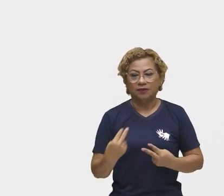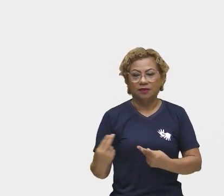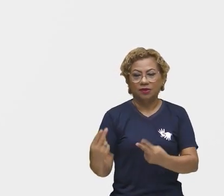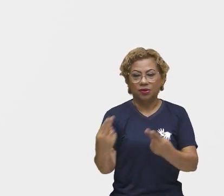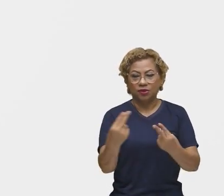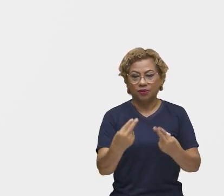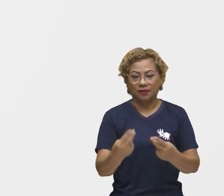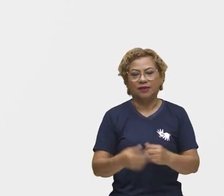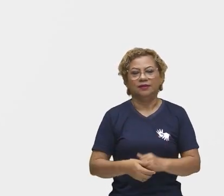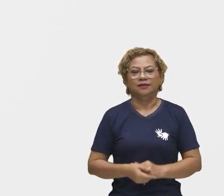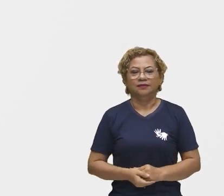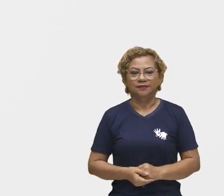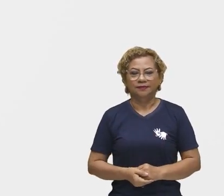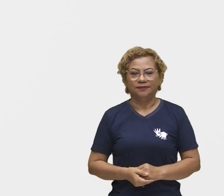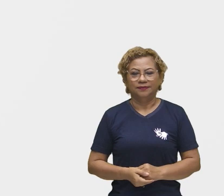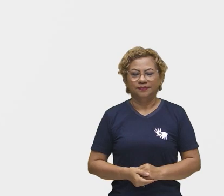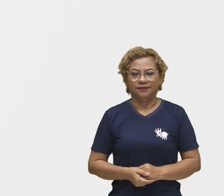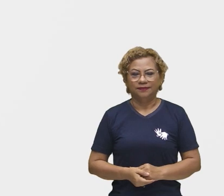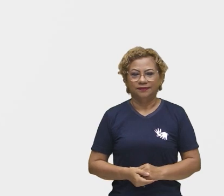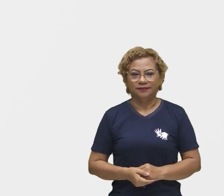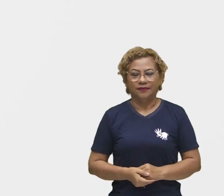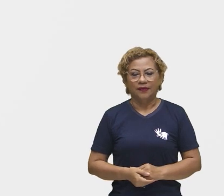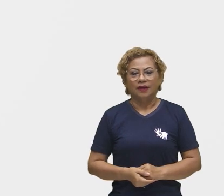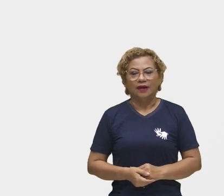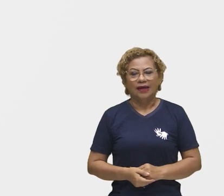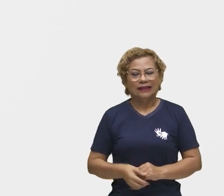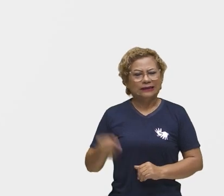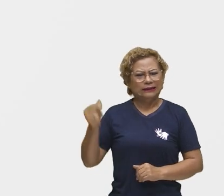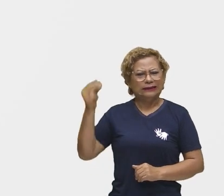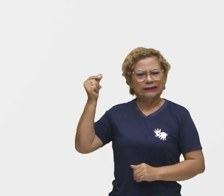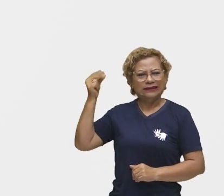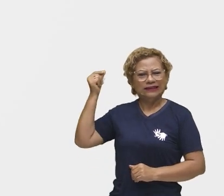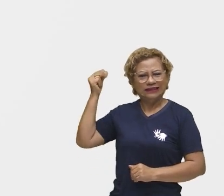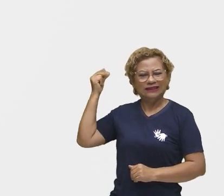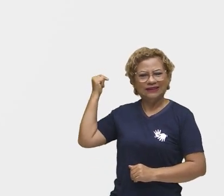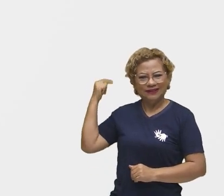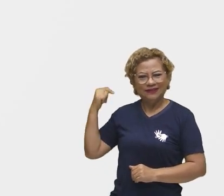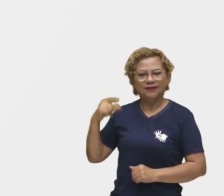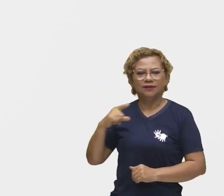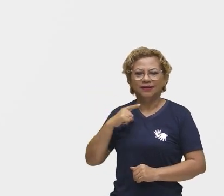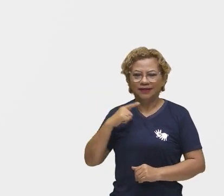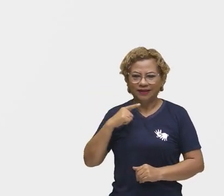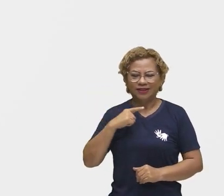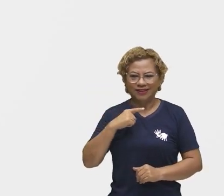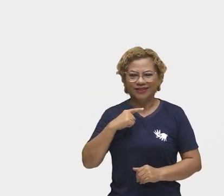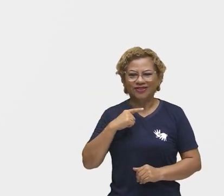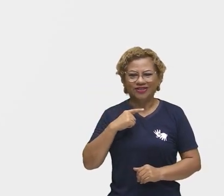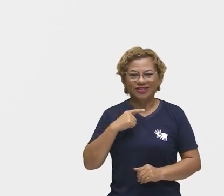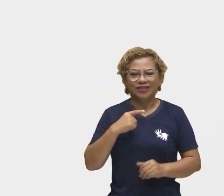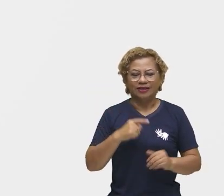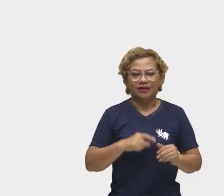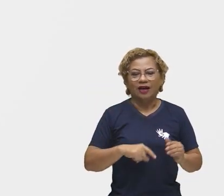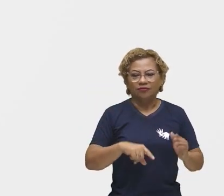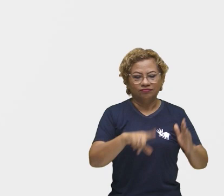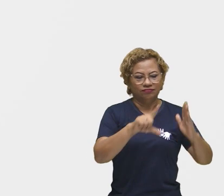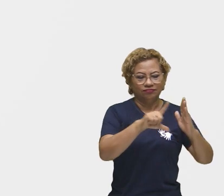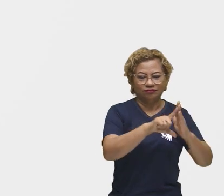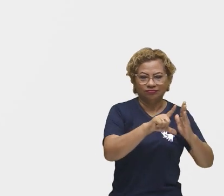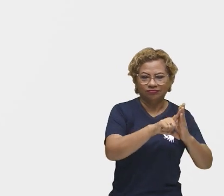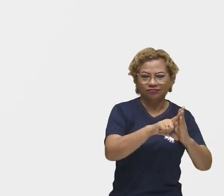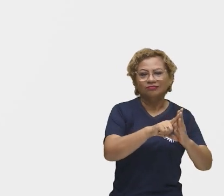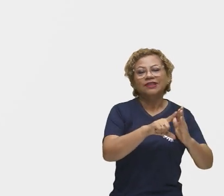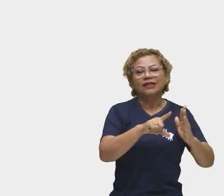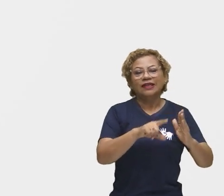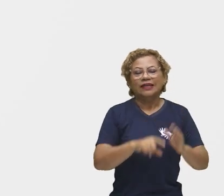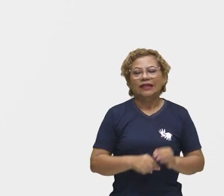lado uma videolocadora, onde antigamente tinham-se ali, né, fitas VHS ou então